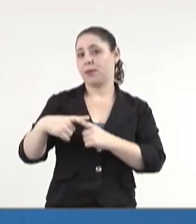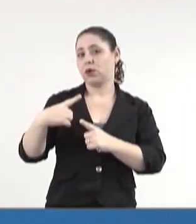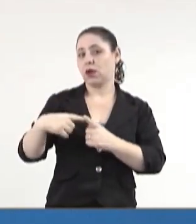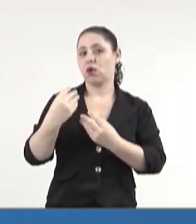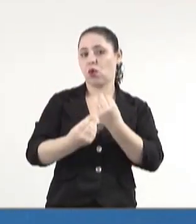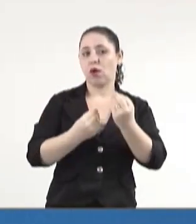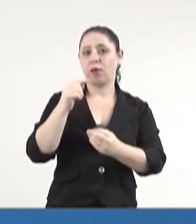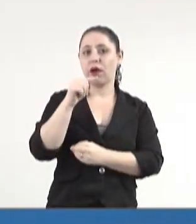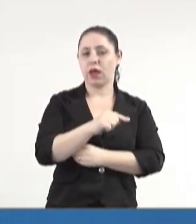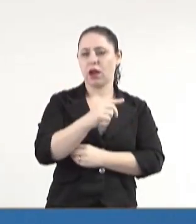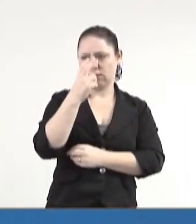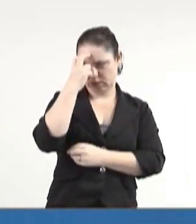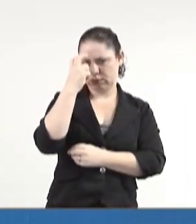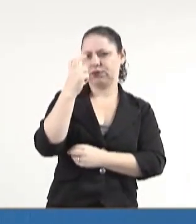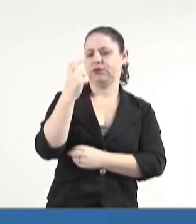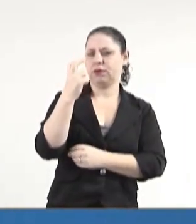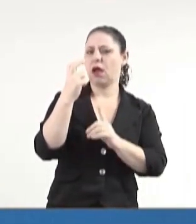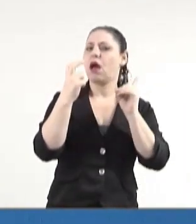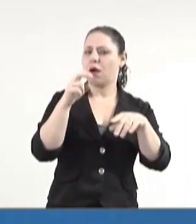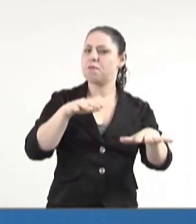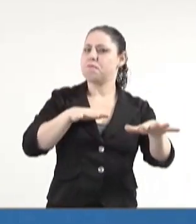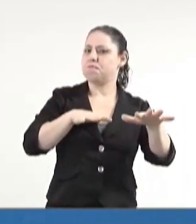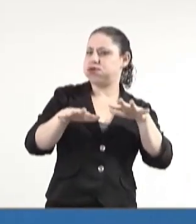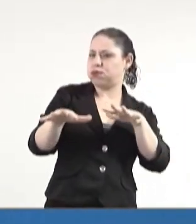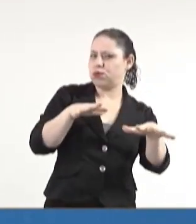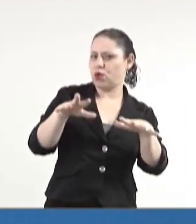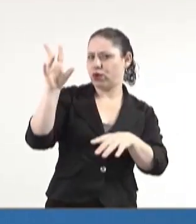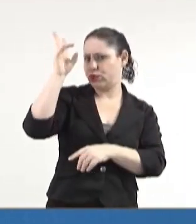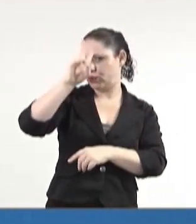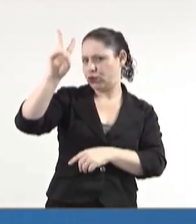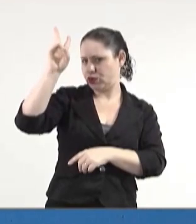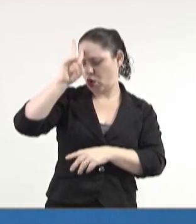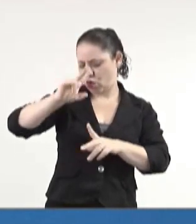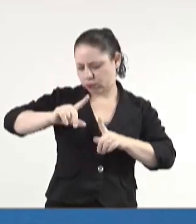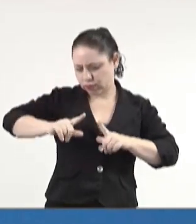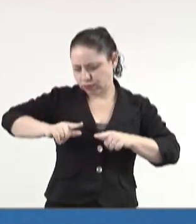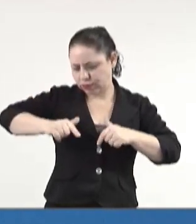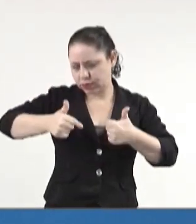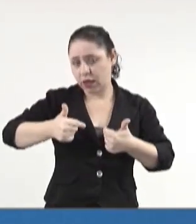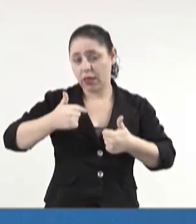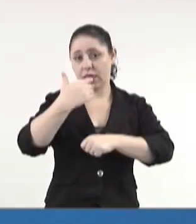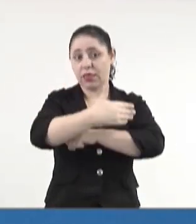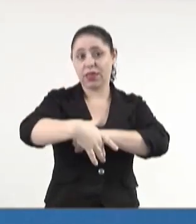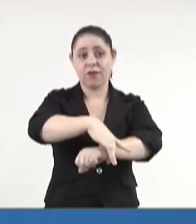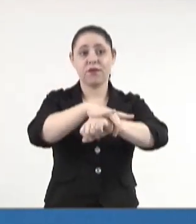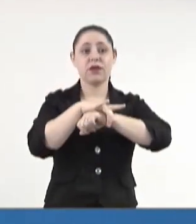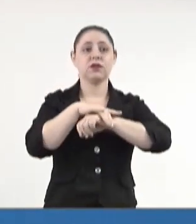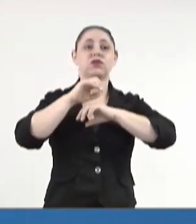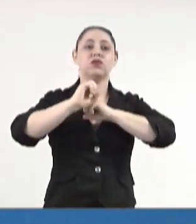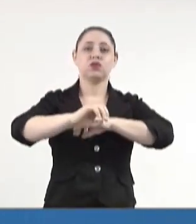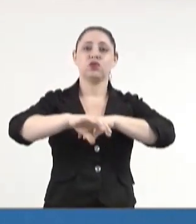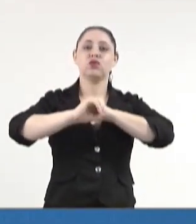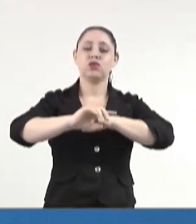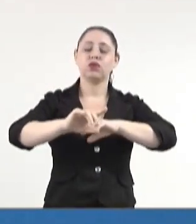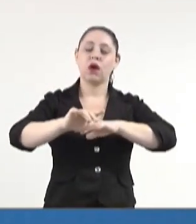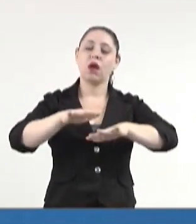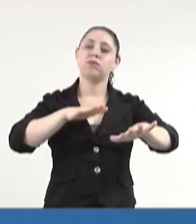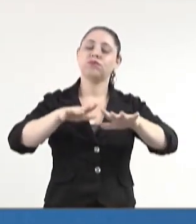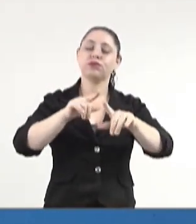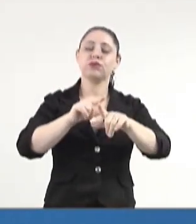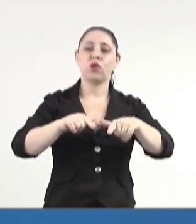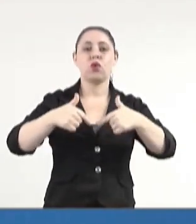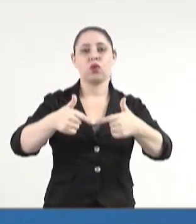mundo participar dela. O vereador eleito Franklin é um menino jovem que com certeza fará grande diferença na